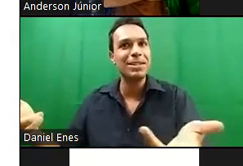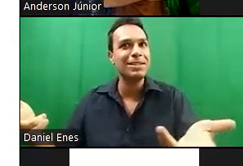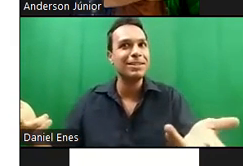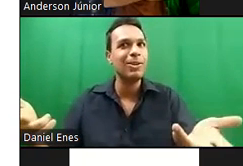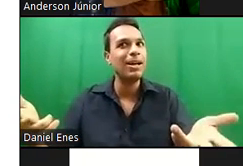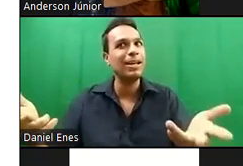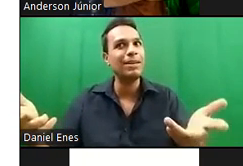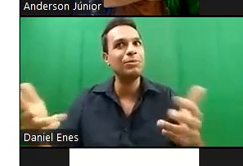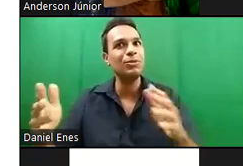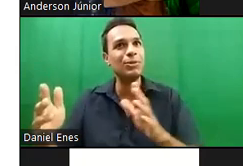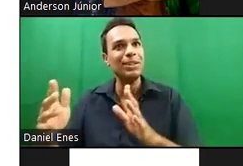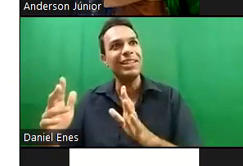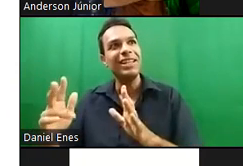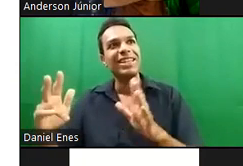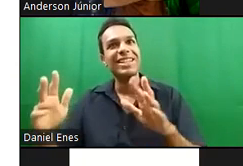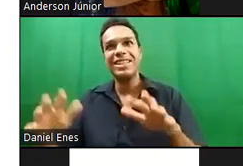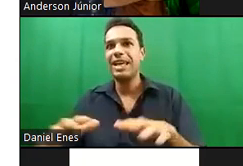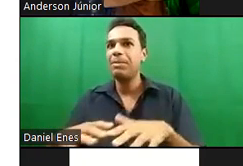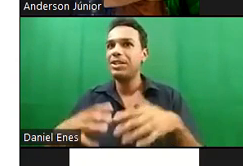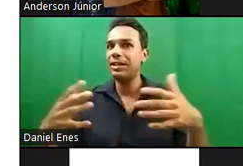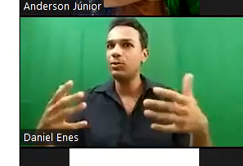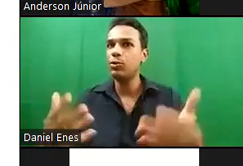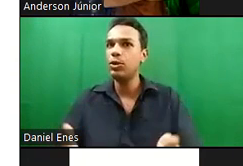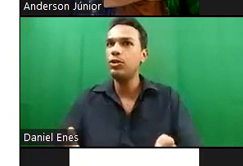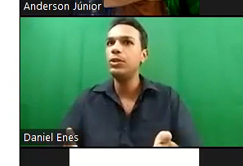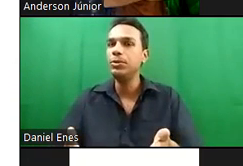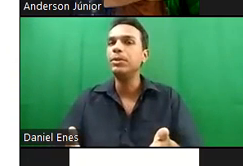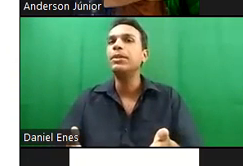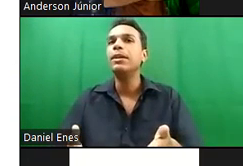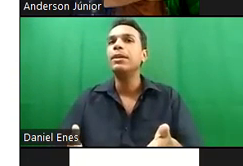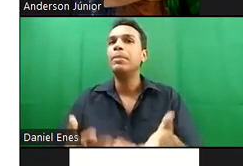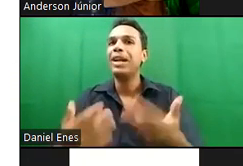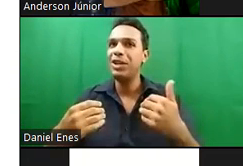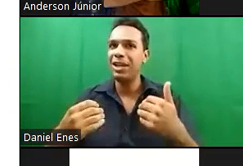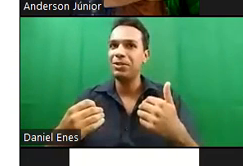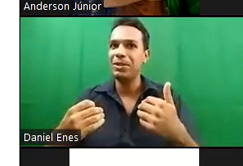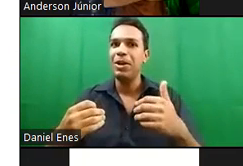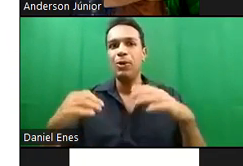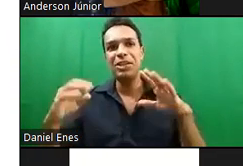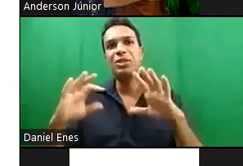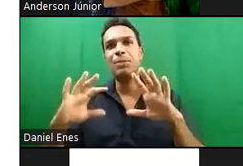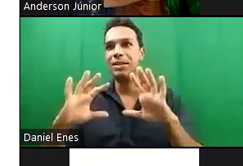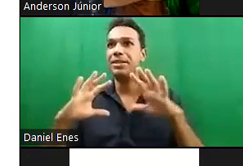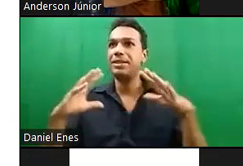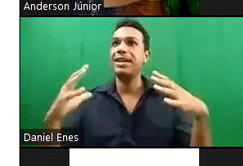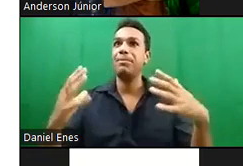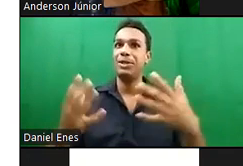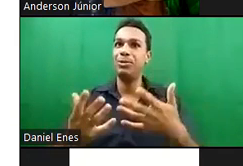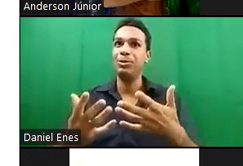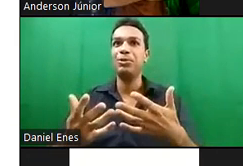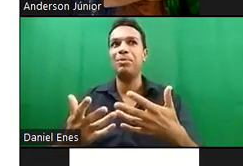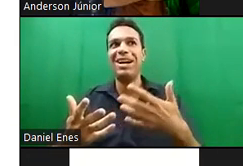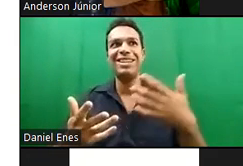com vocês. Então ela não foi necessariamente, ela não surgiu para a gente. Hoje a gente pode dizer sim, é